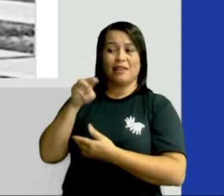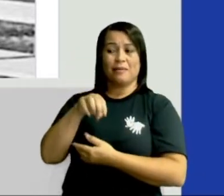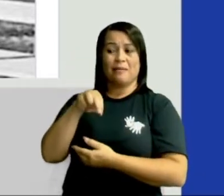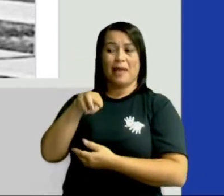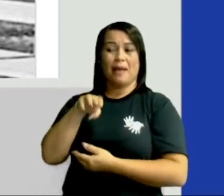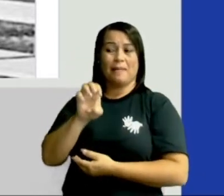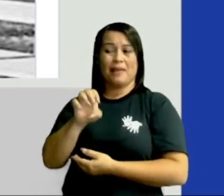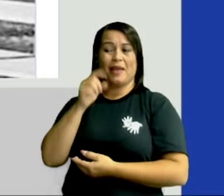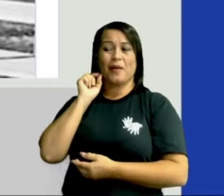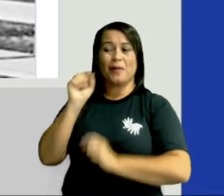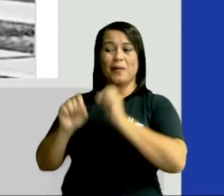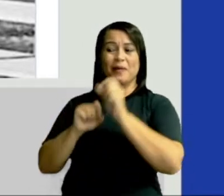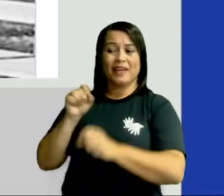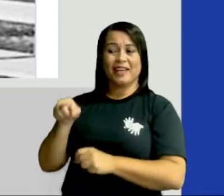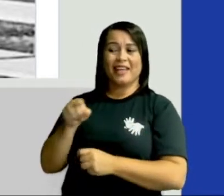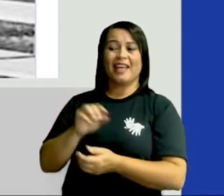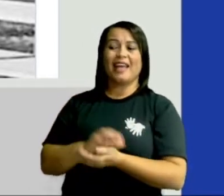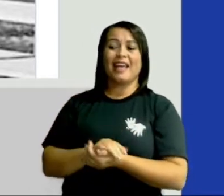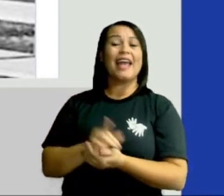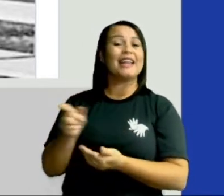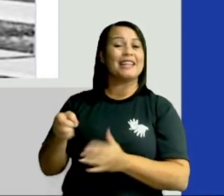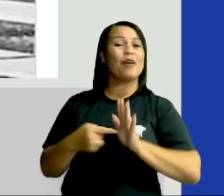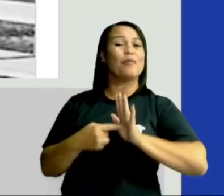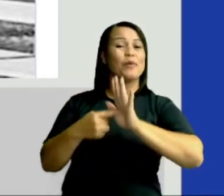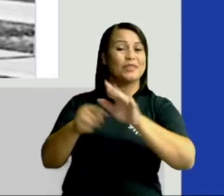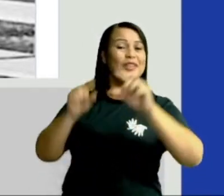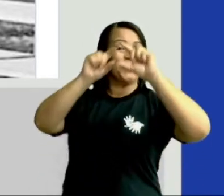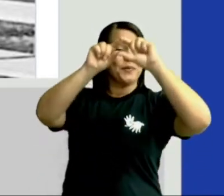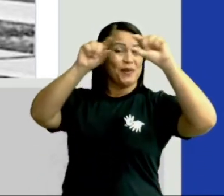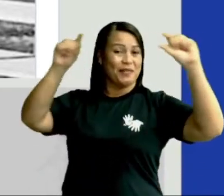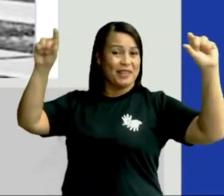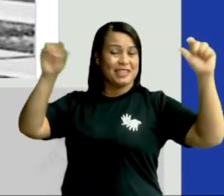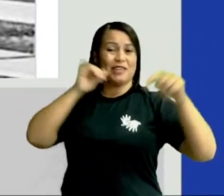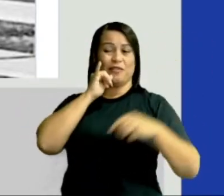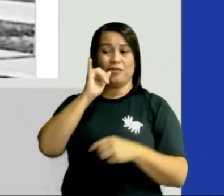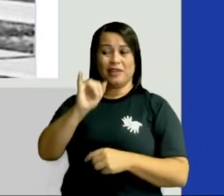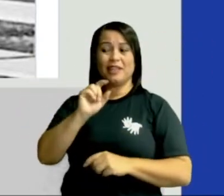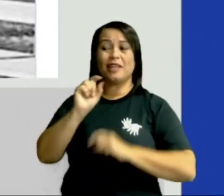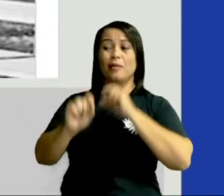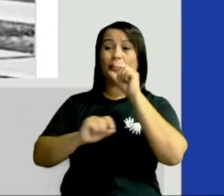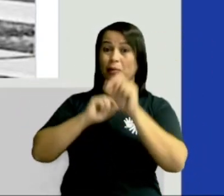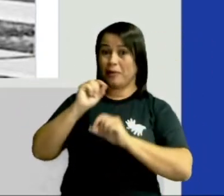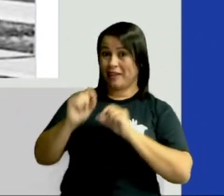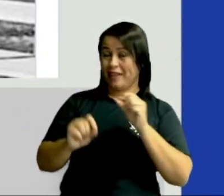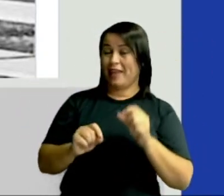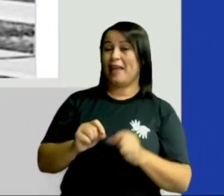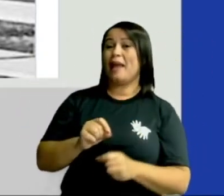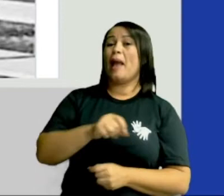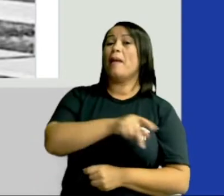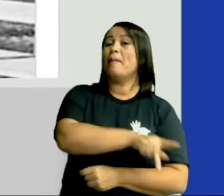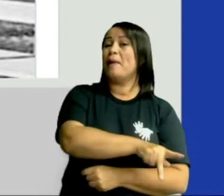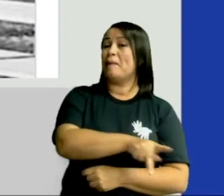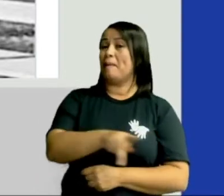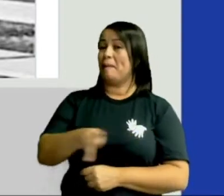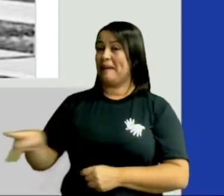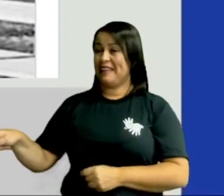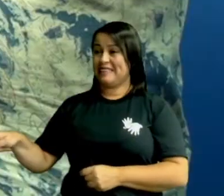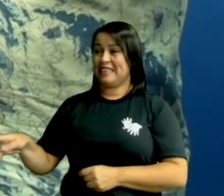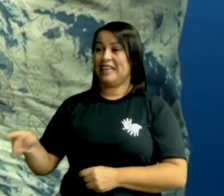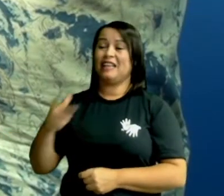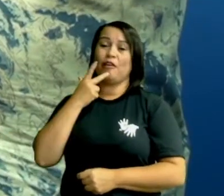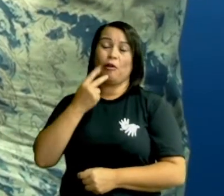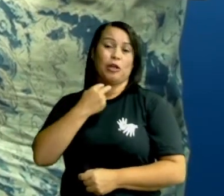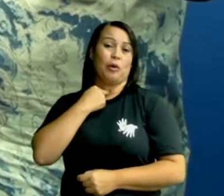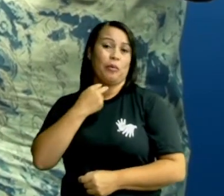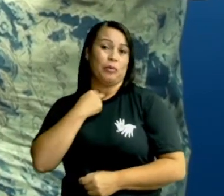né? Ele está fazendo menção a uma frase que foi dita pelo presidente, que disse que que não poderia